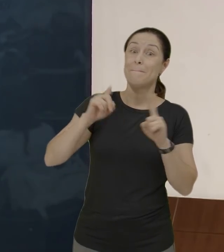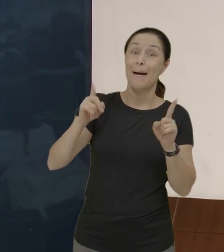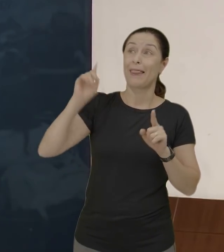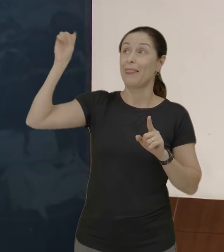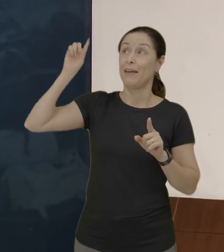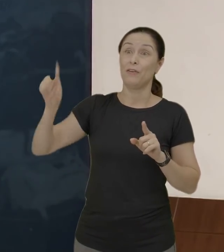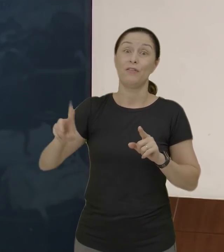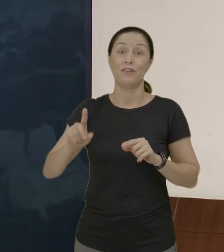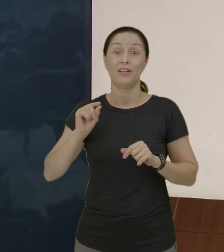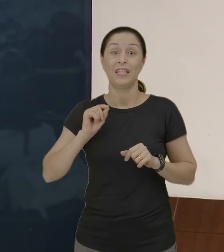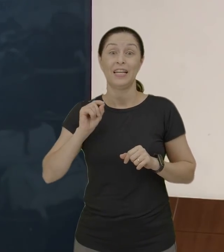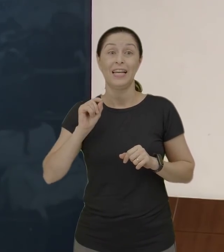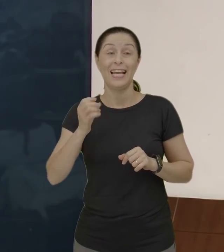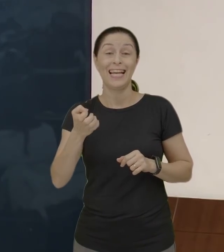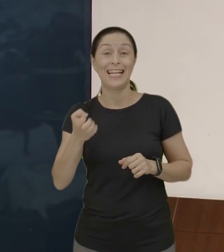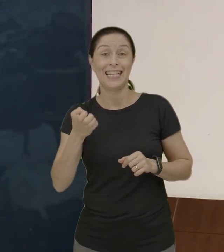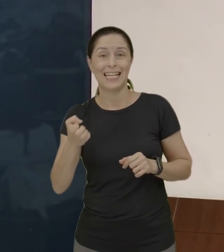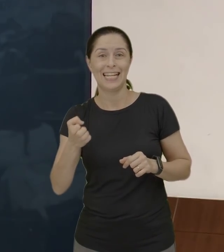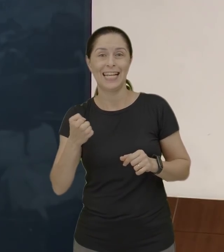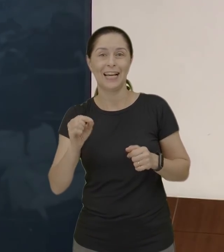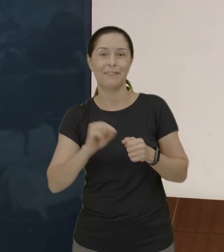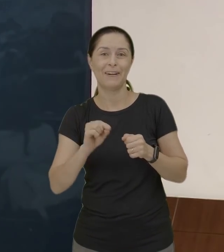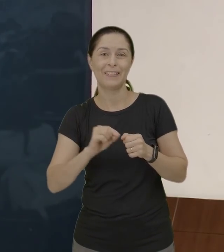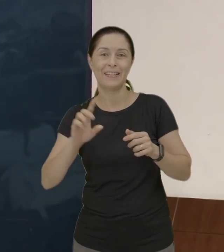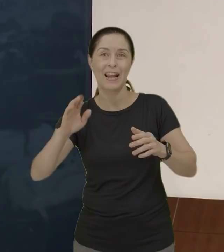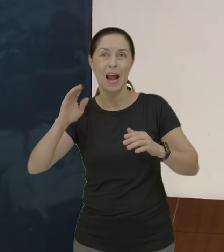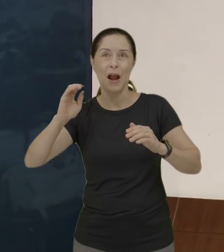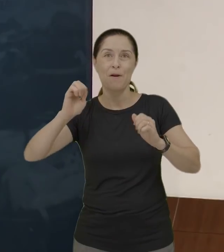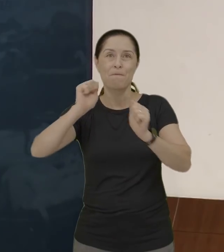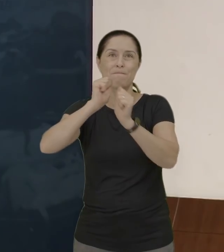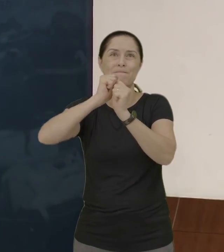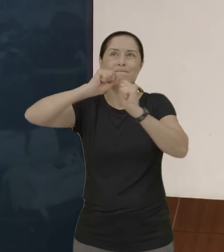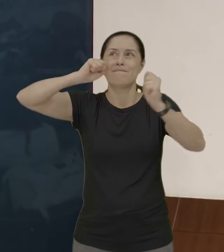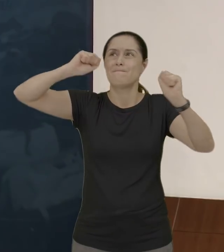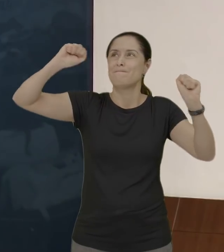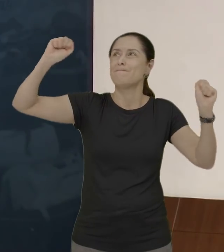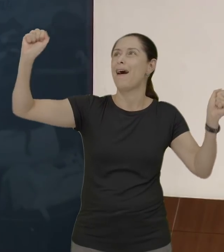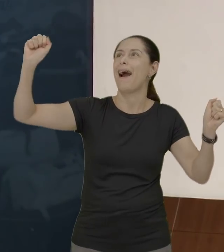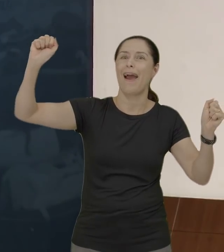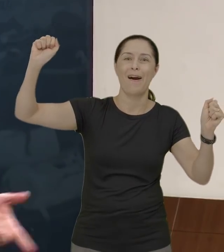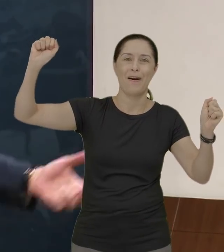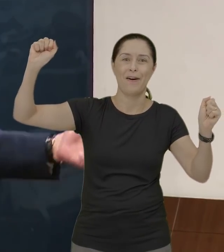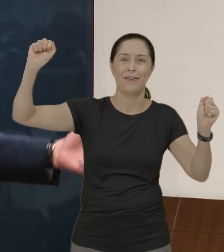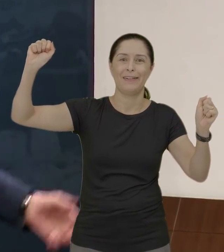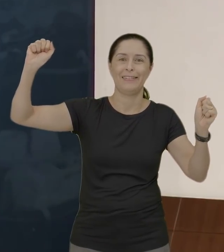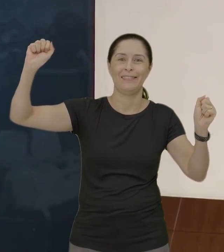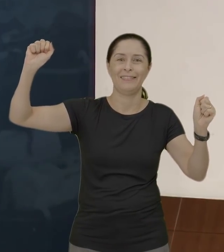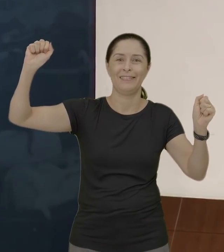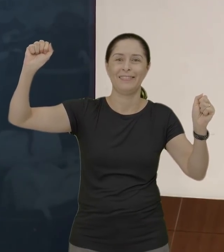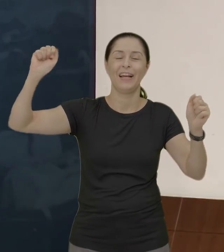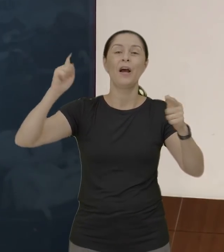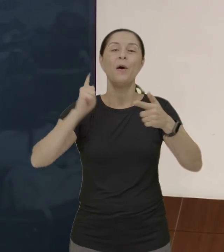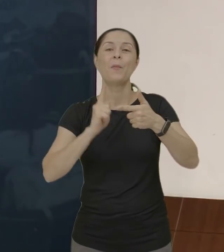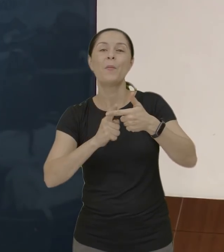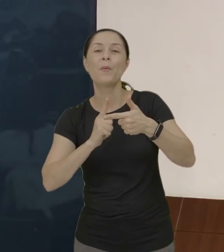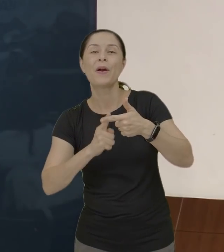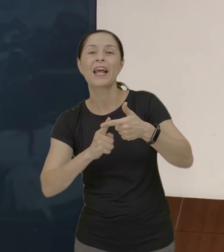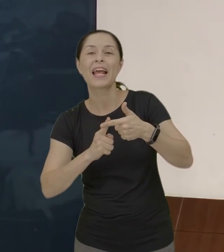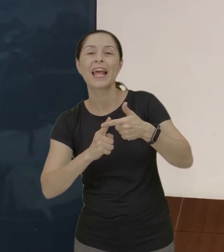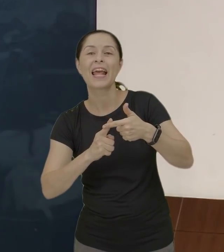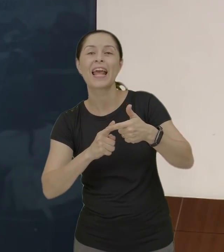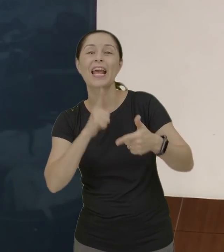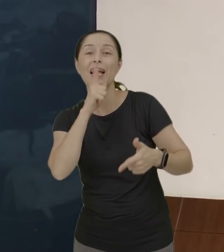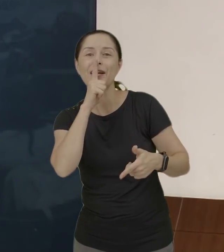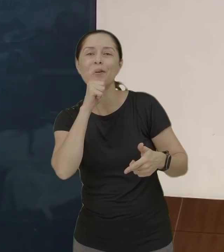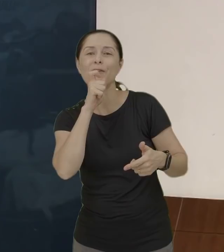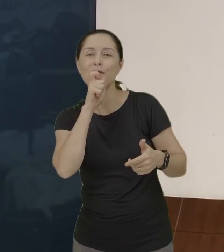garantia. Em outras palavras, Deus é o avalista da sua própria promessa.